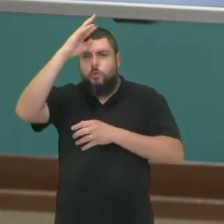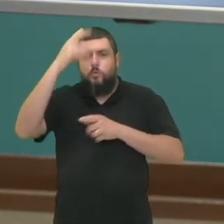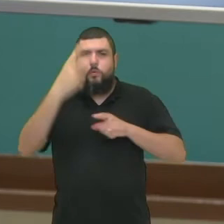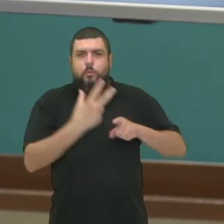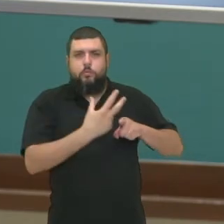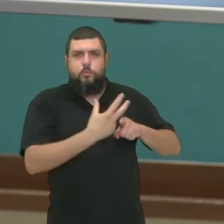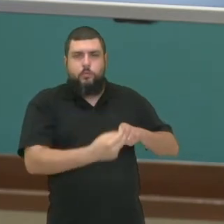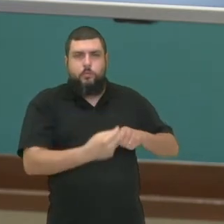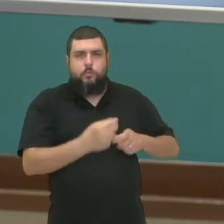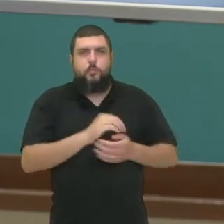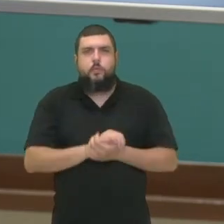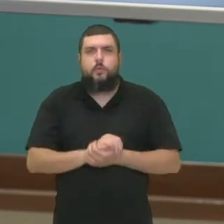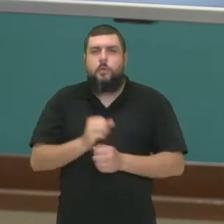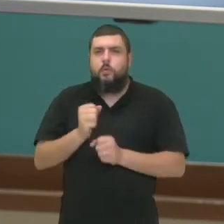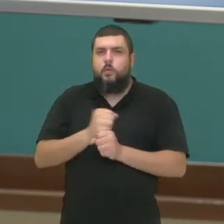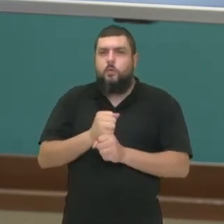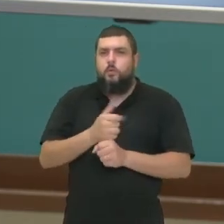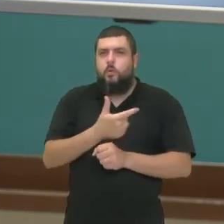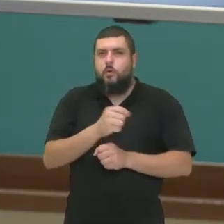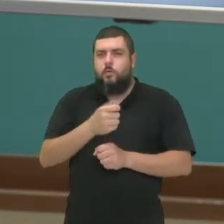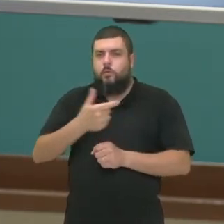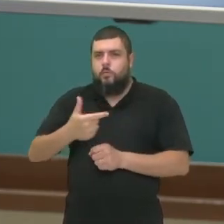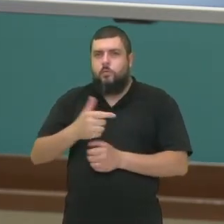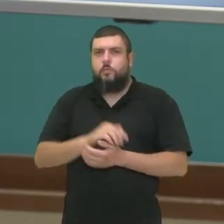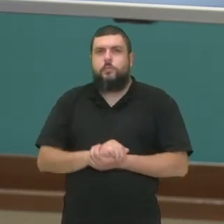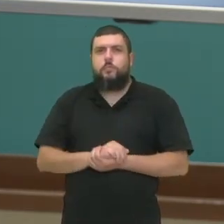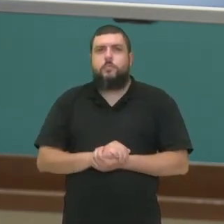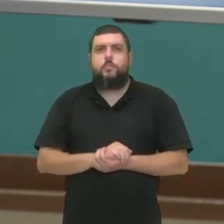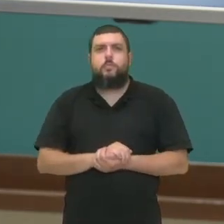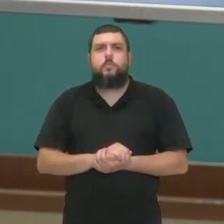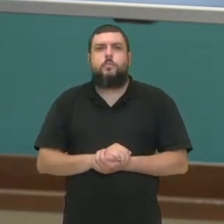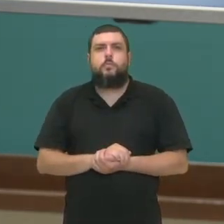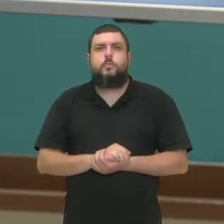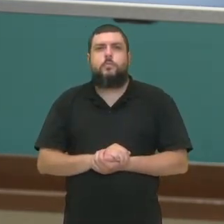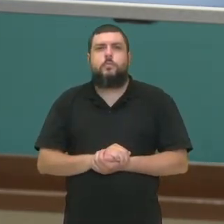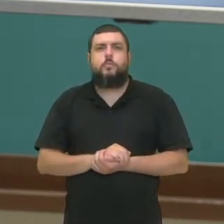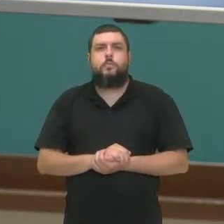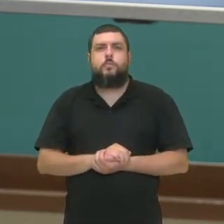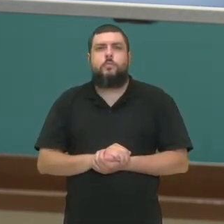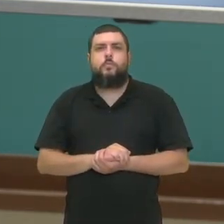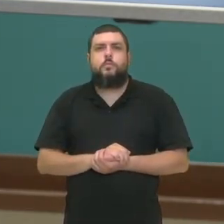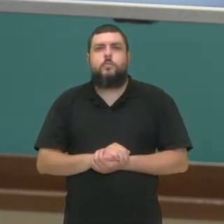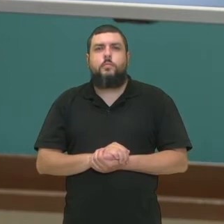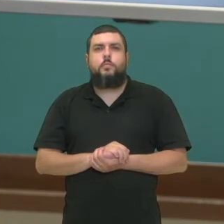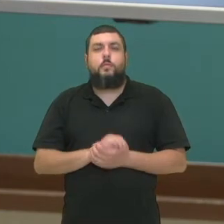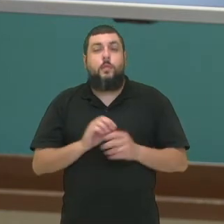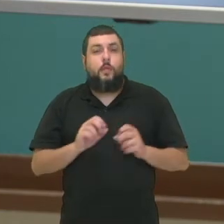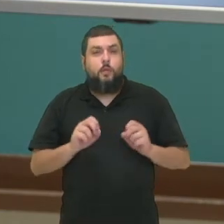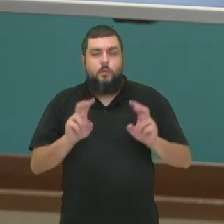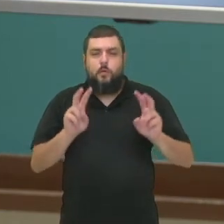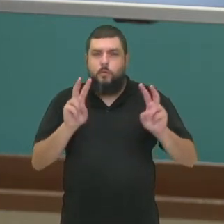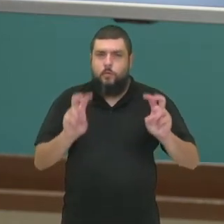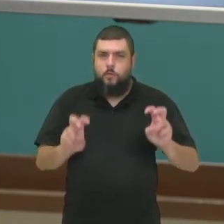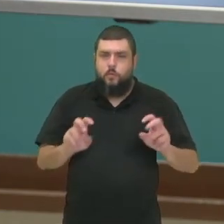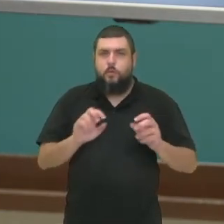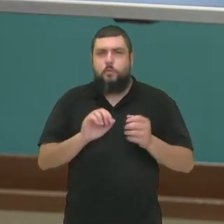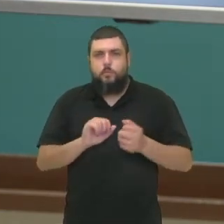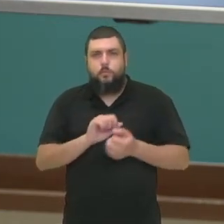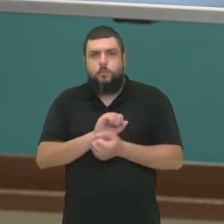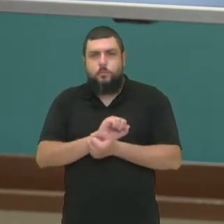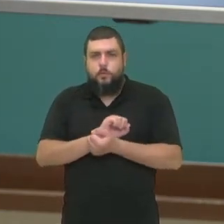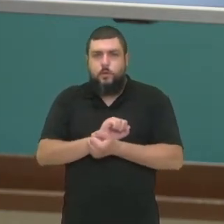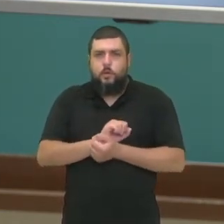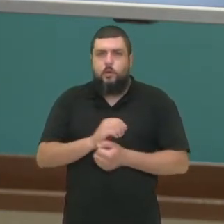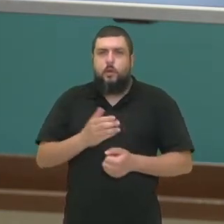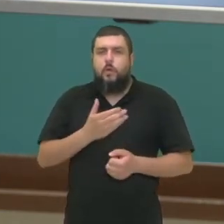Zama em 202, como diz essa representação. Bom, agora no nosso tema escravidão, vocês já viram uma